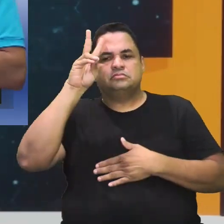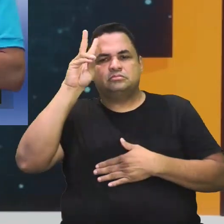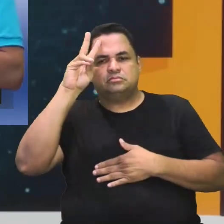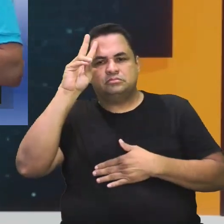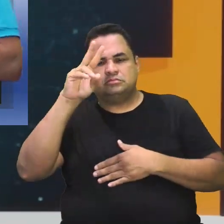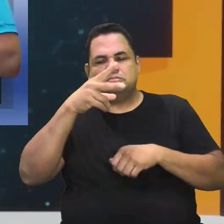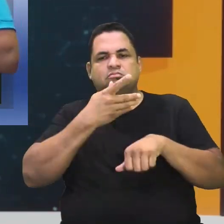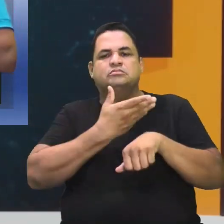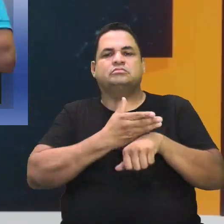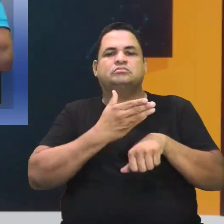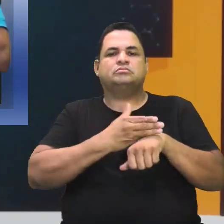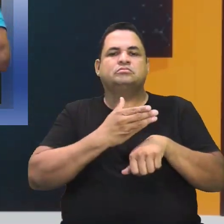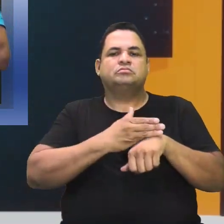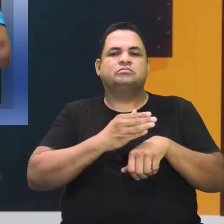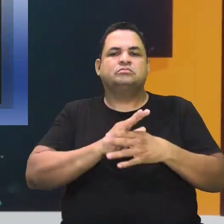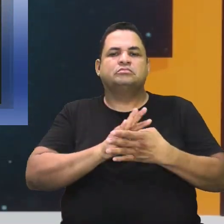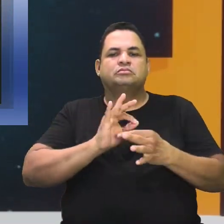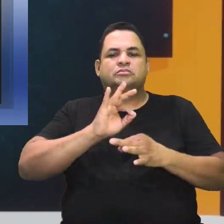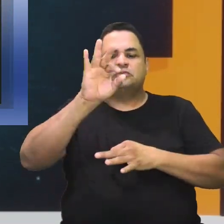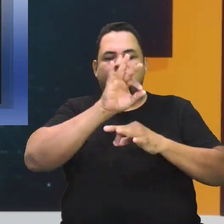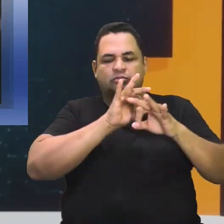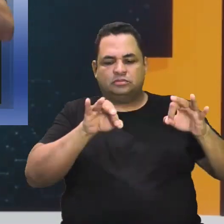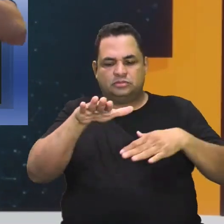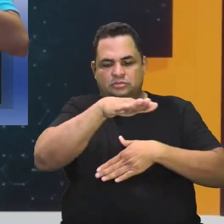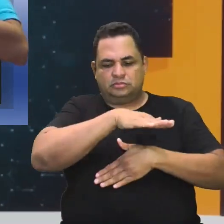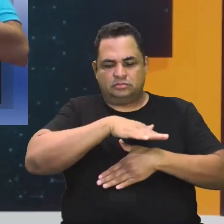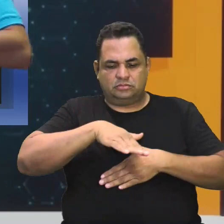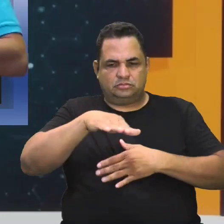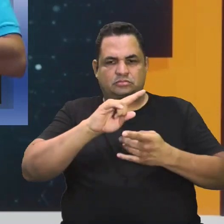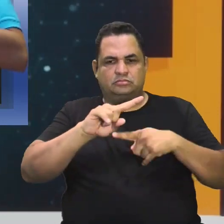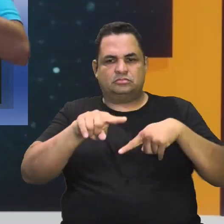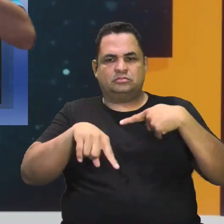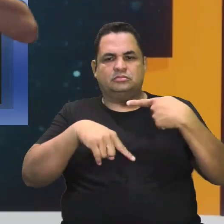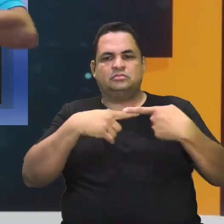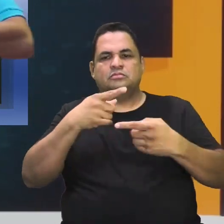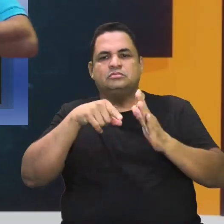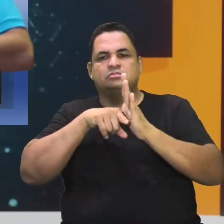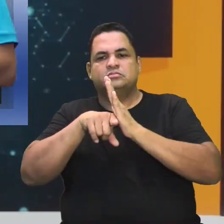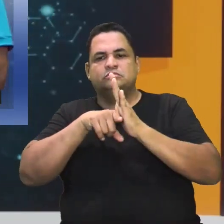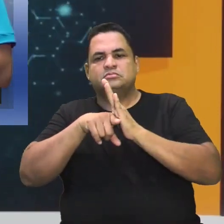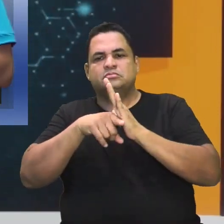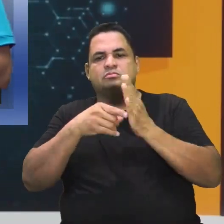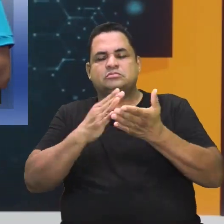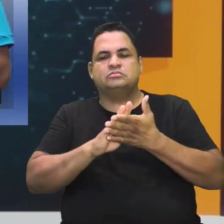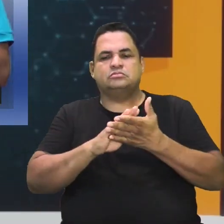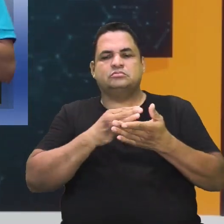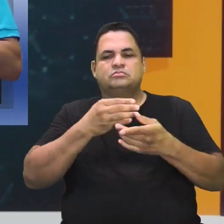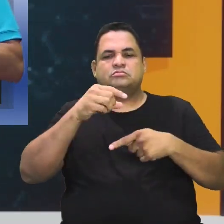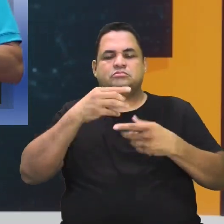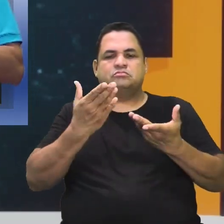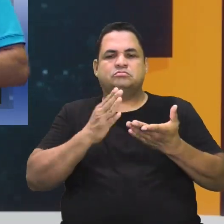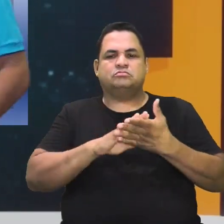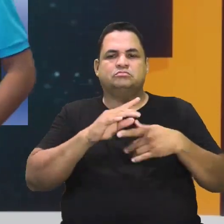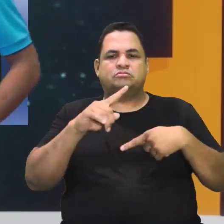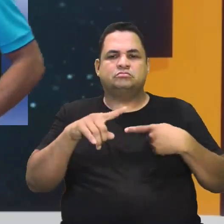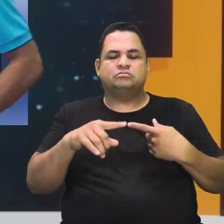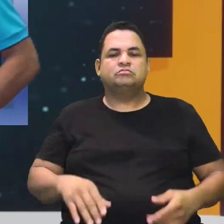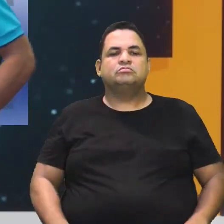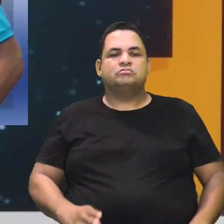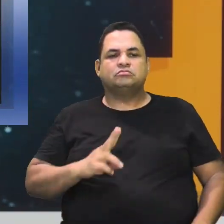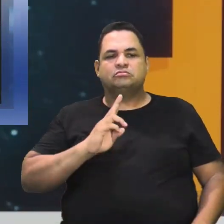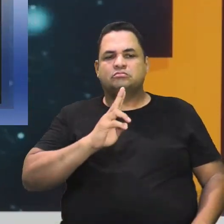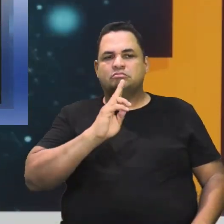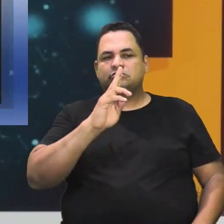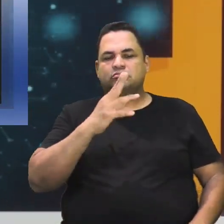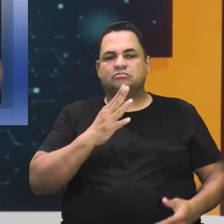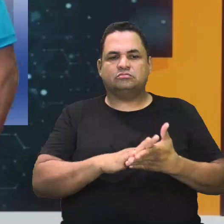a prática, geometria plana, para depois fazermos a análise na geometria analítica. Sempre. Sempre,